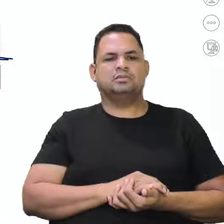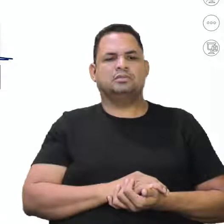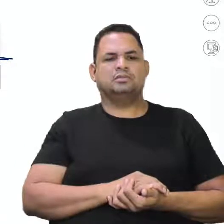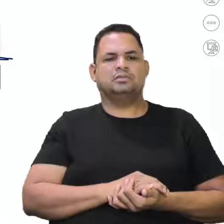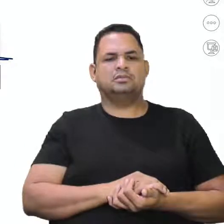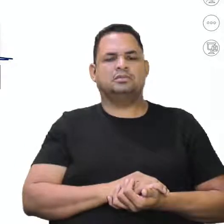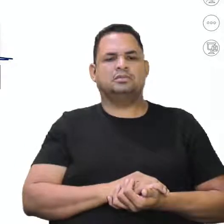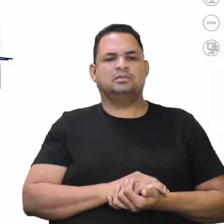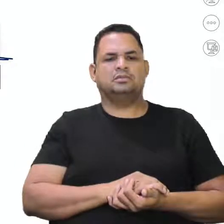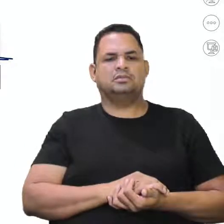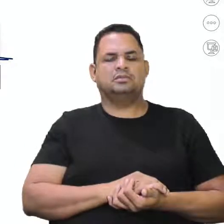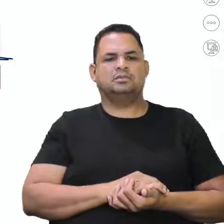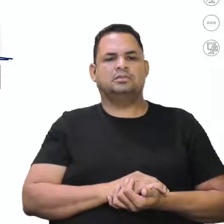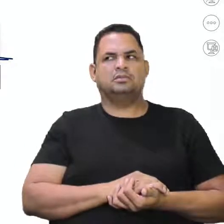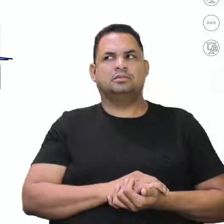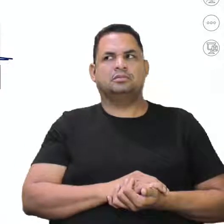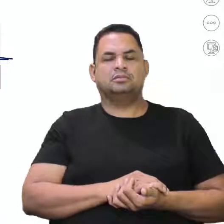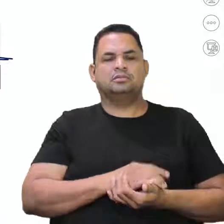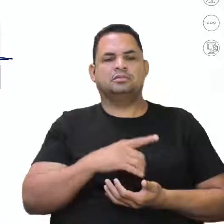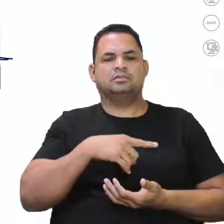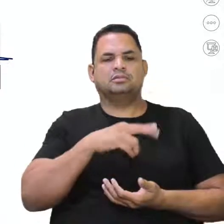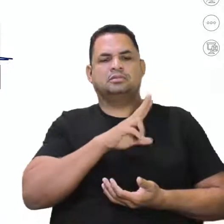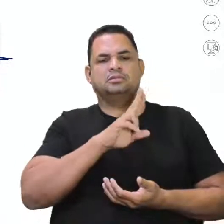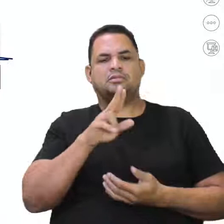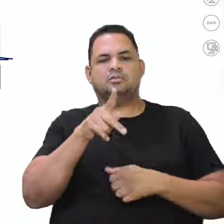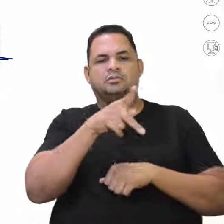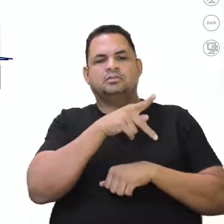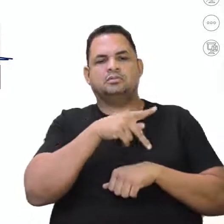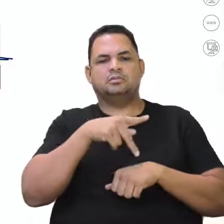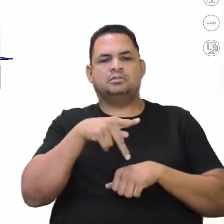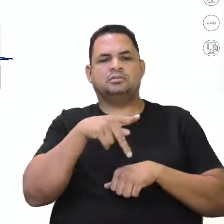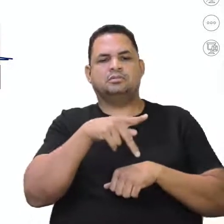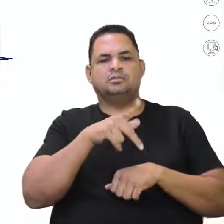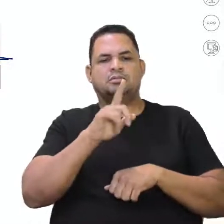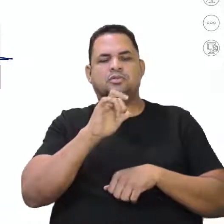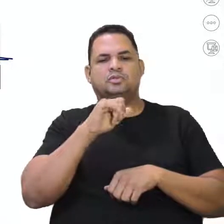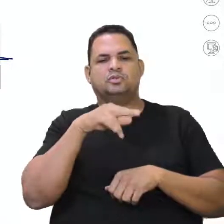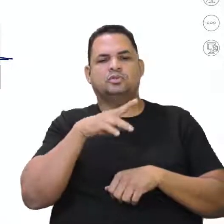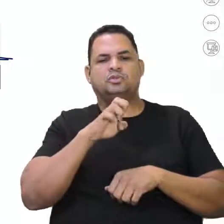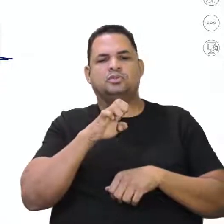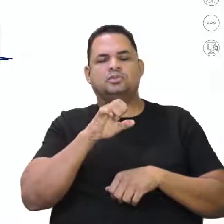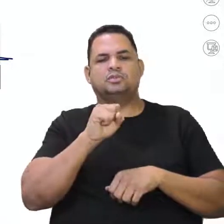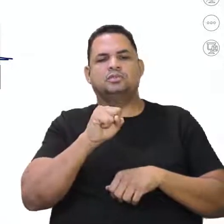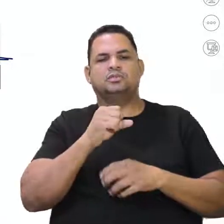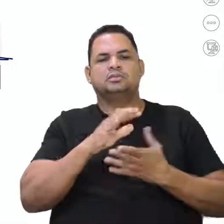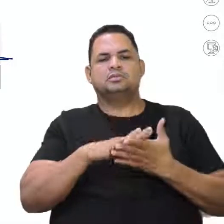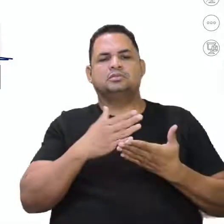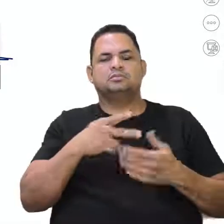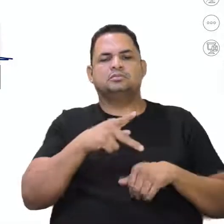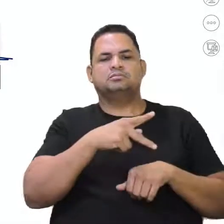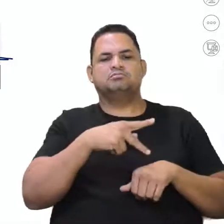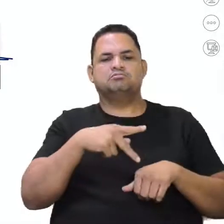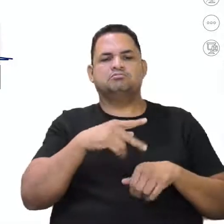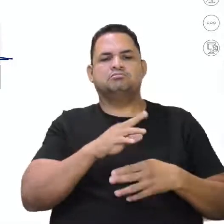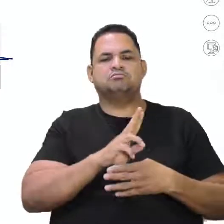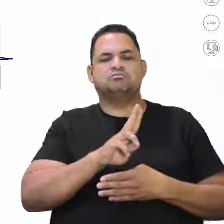Harris, London. Nós temos aqui o quê? O nome do país. London, Londres.